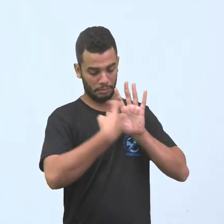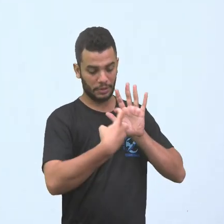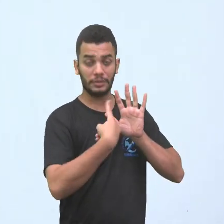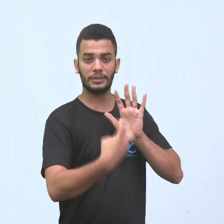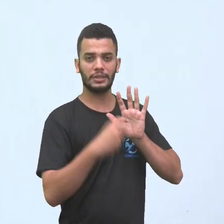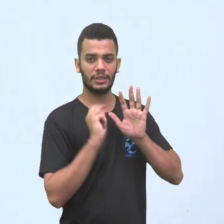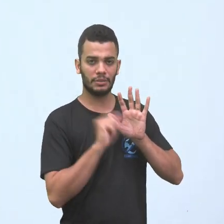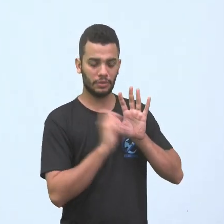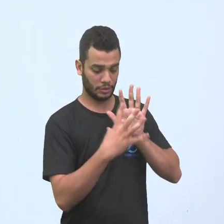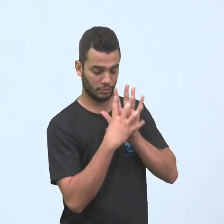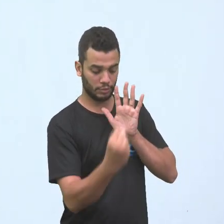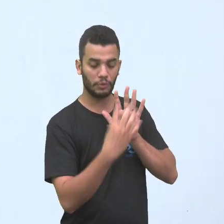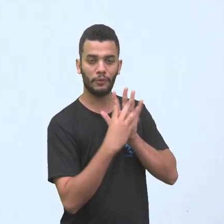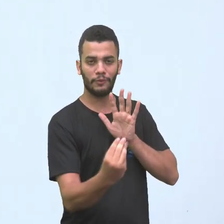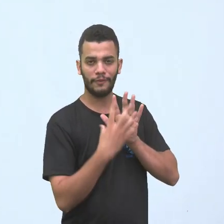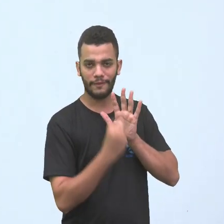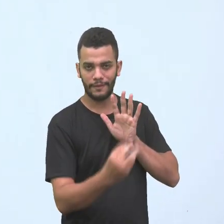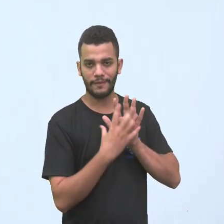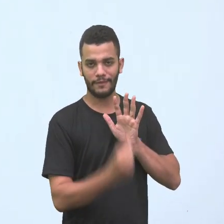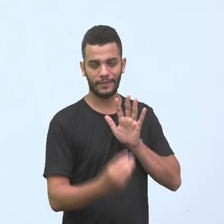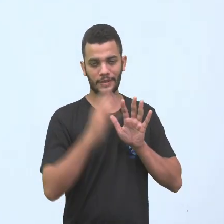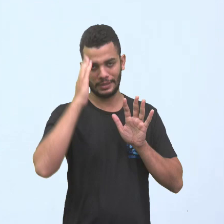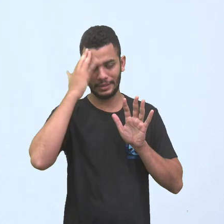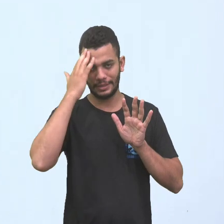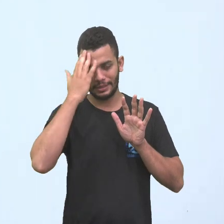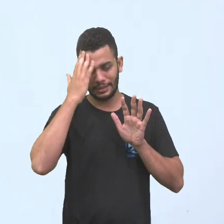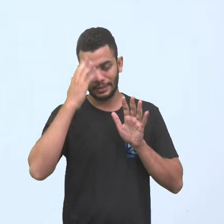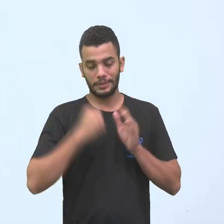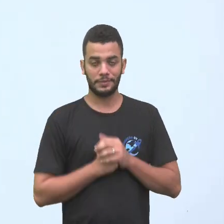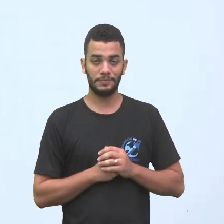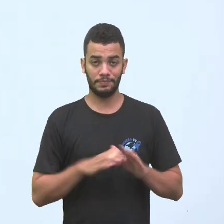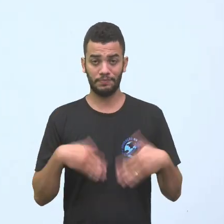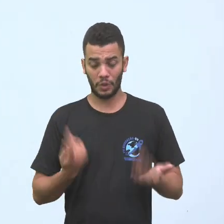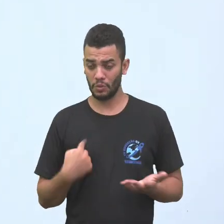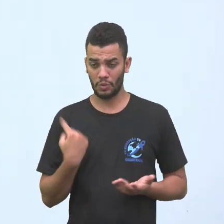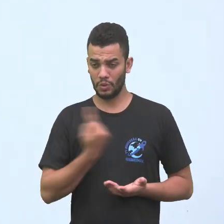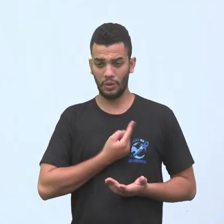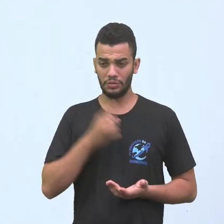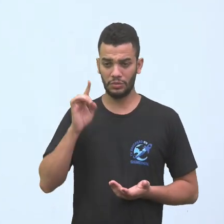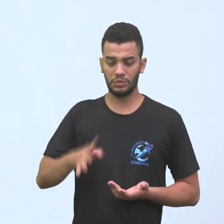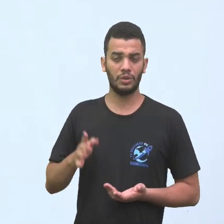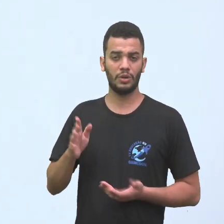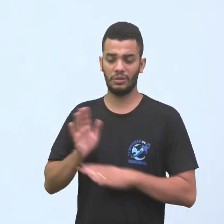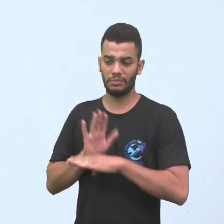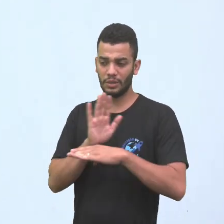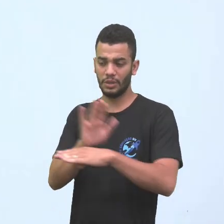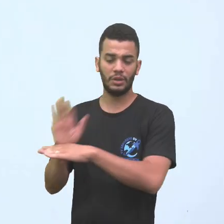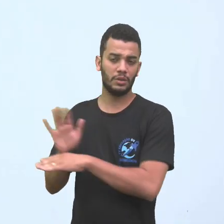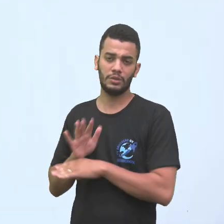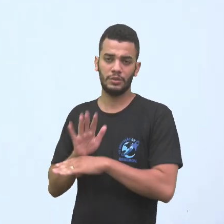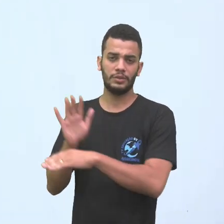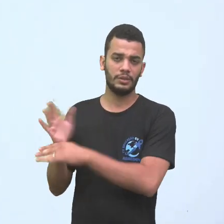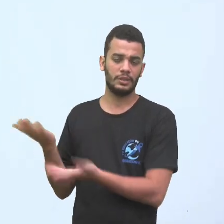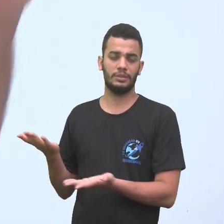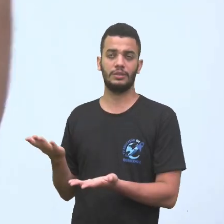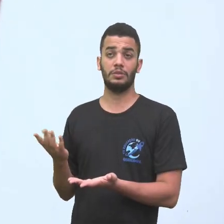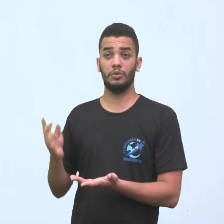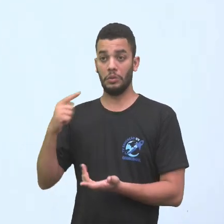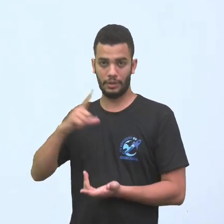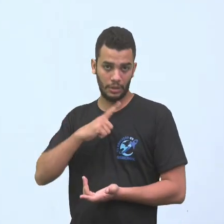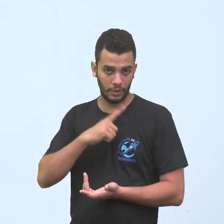um exemplo a ser seguido. Então, nós não fazemos nada. Né? O Alice disse muito bem, a gente